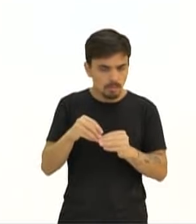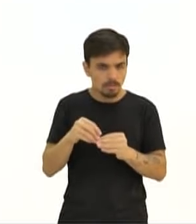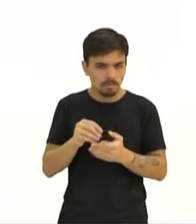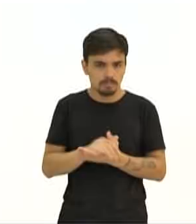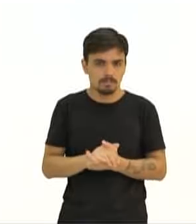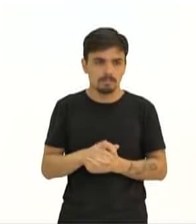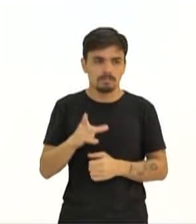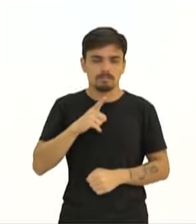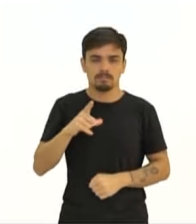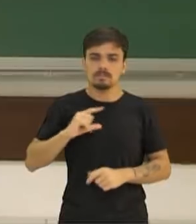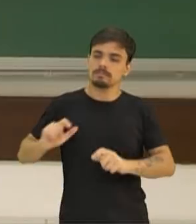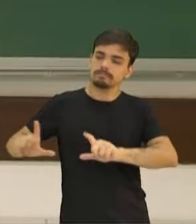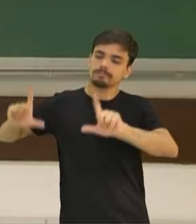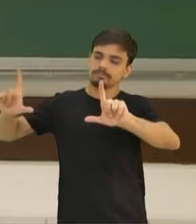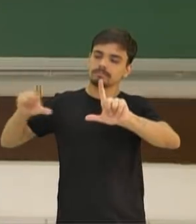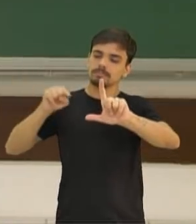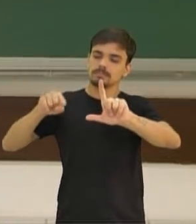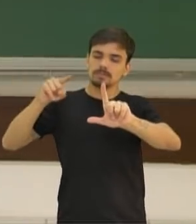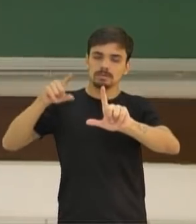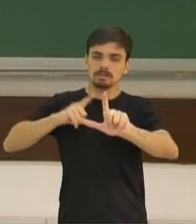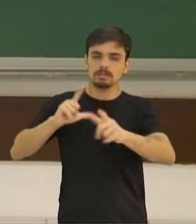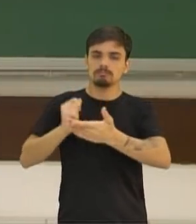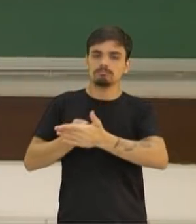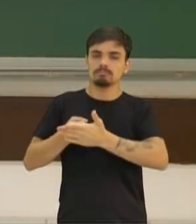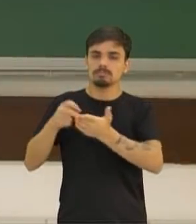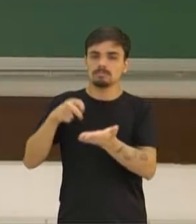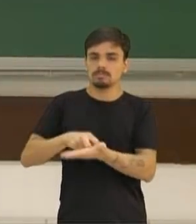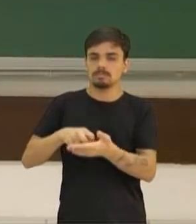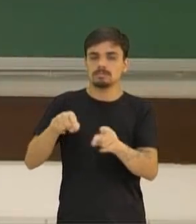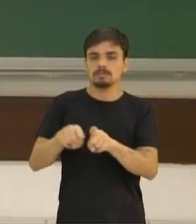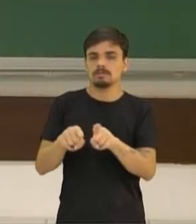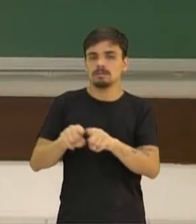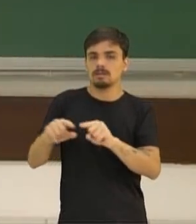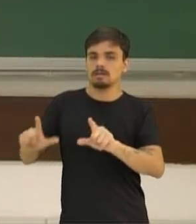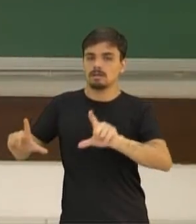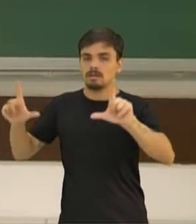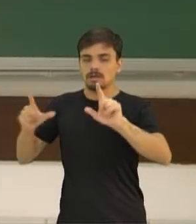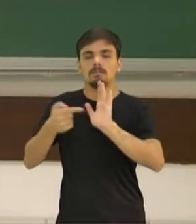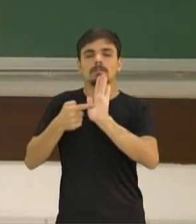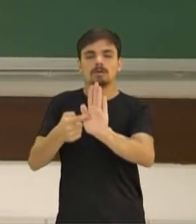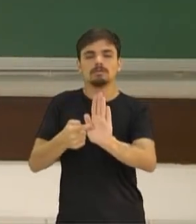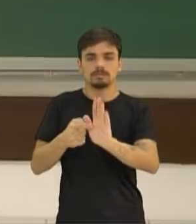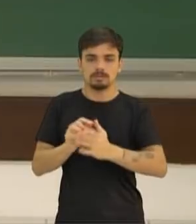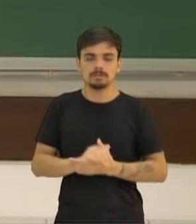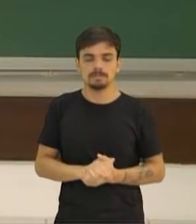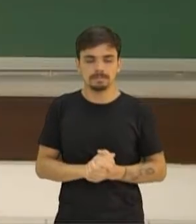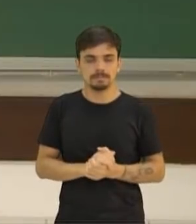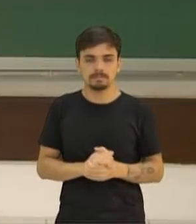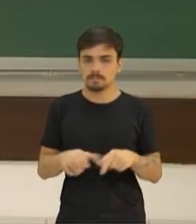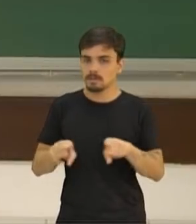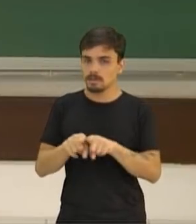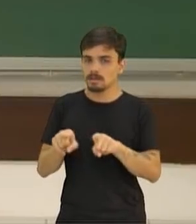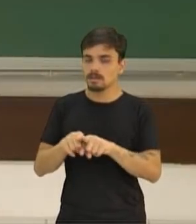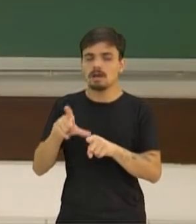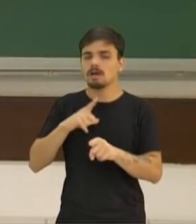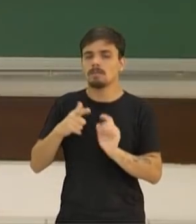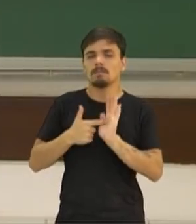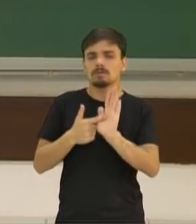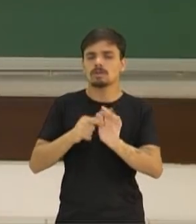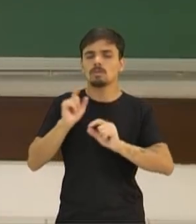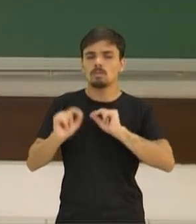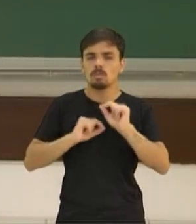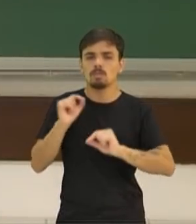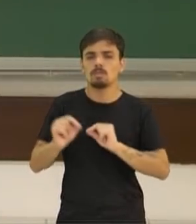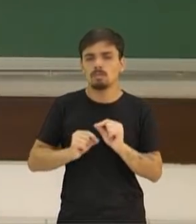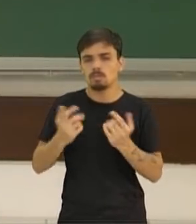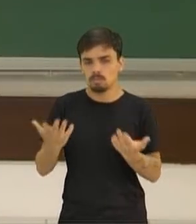aqui, ó, a placa de trânsito de advertência. Essa placa indica uma advertência. Está advertindo o quê?